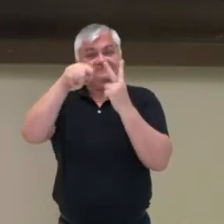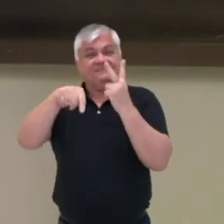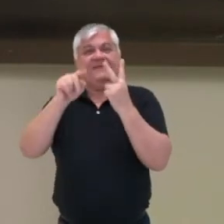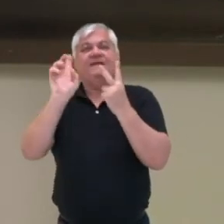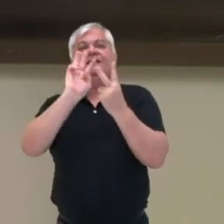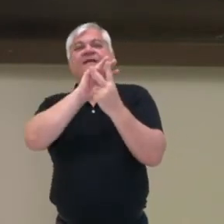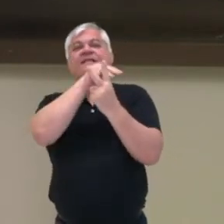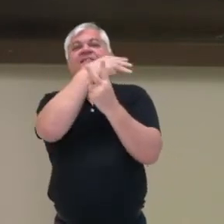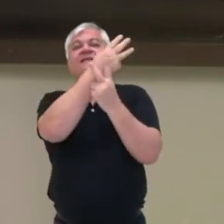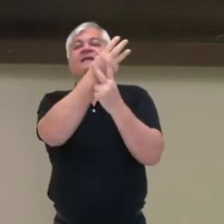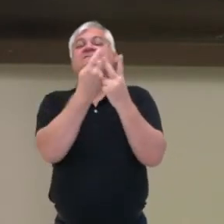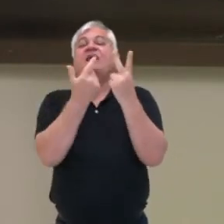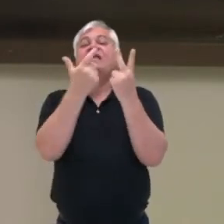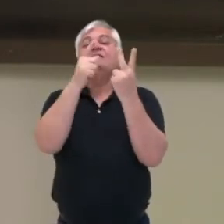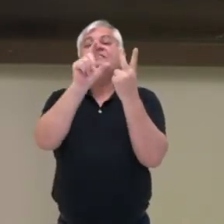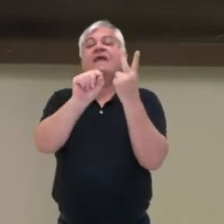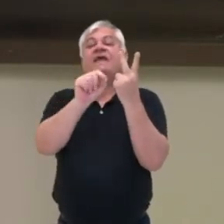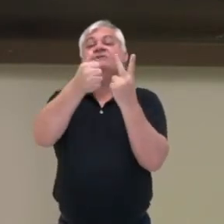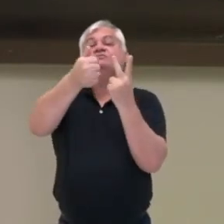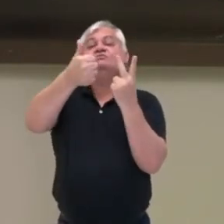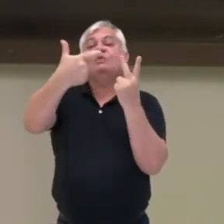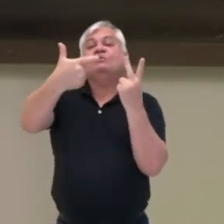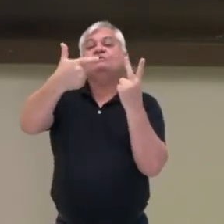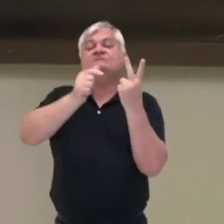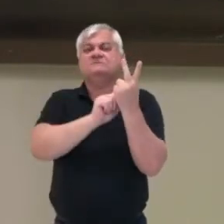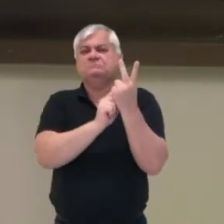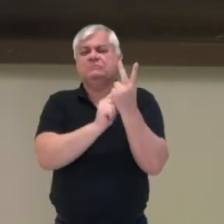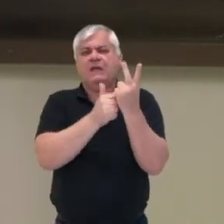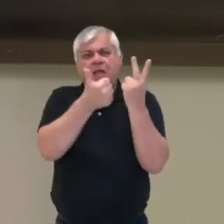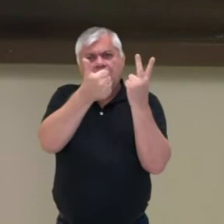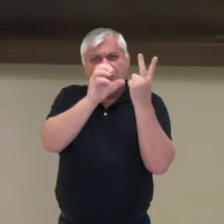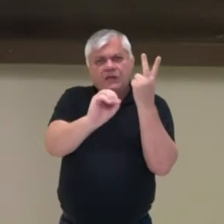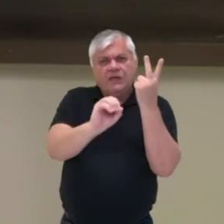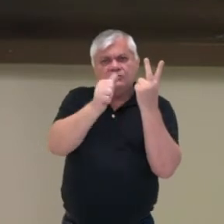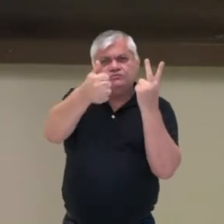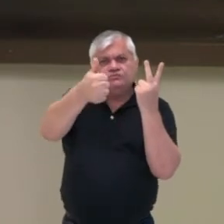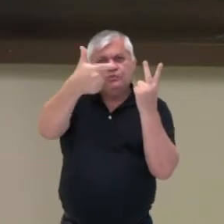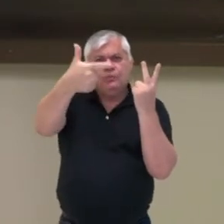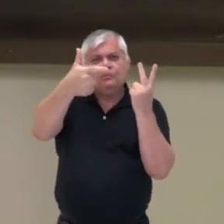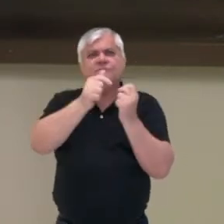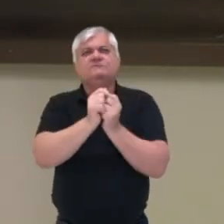de 10 elevado na 12. Então, novamente, pessoal, a minha base